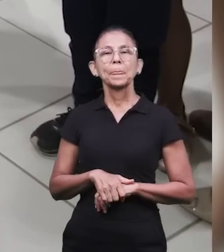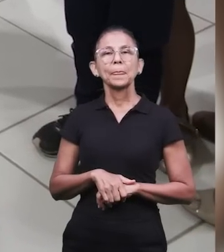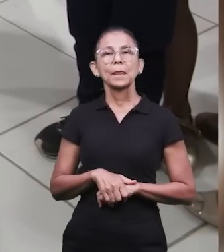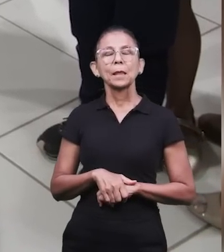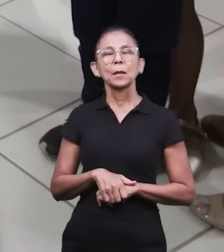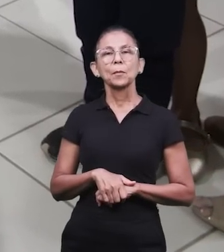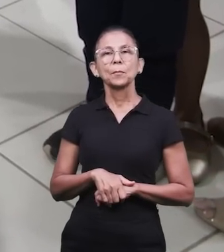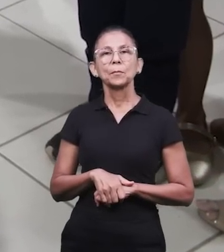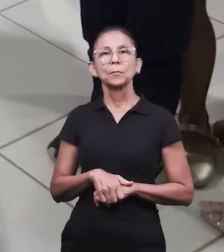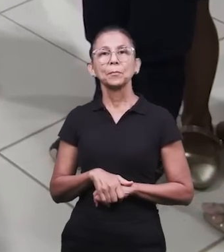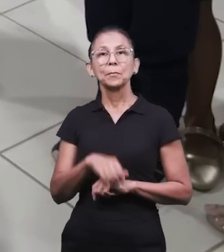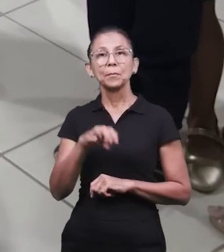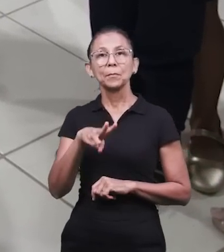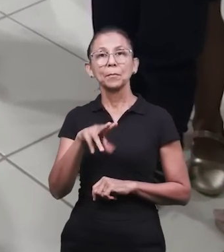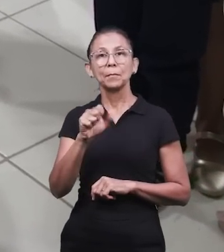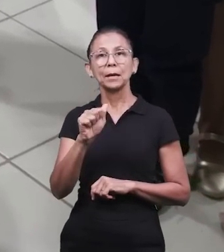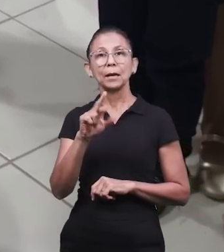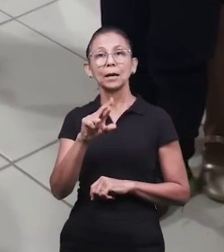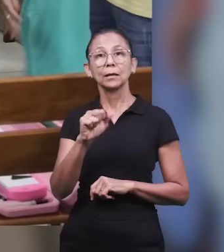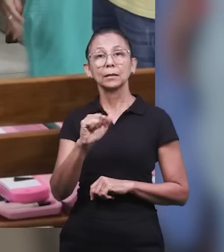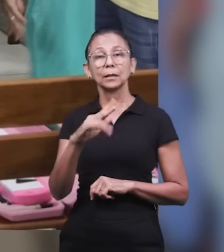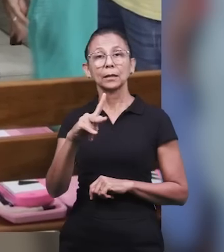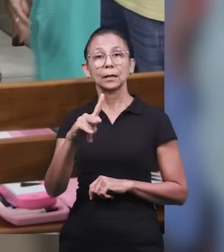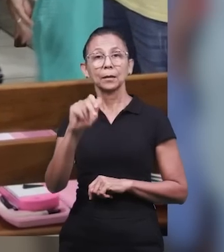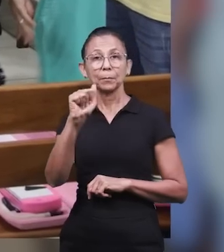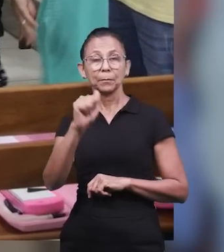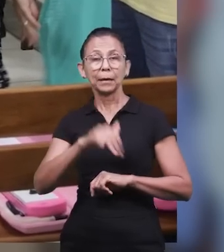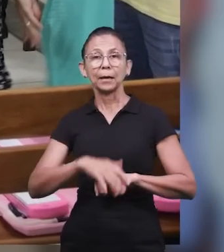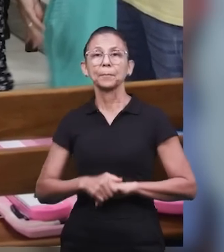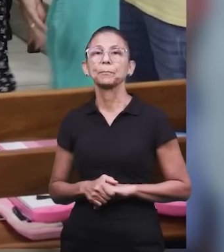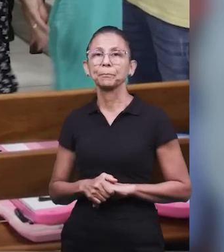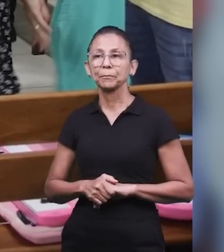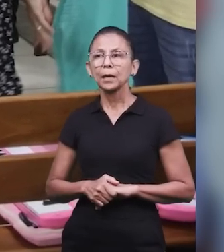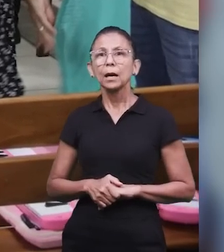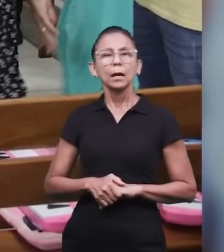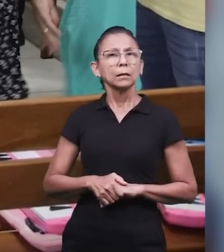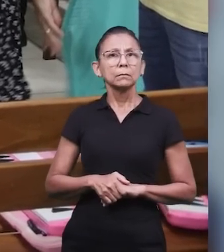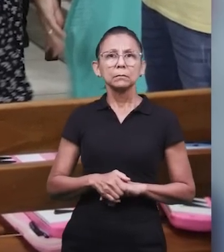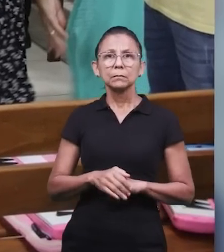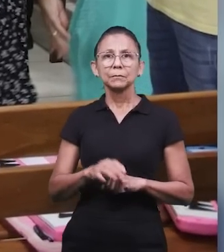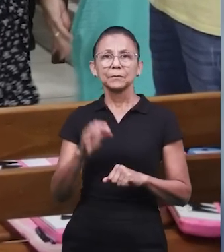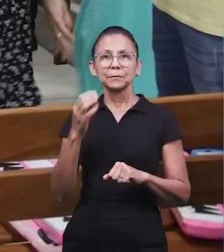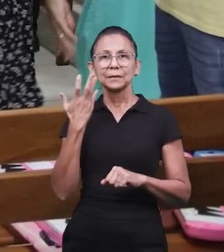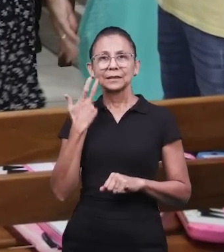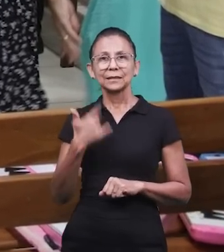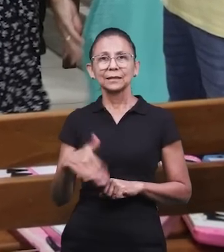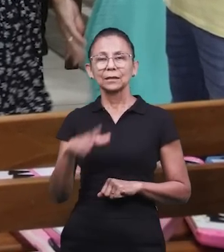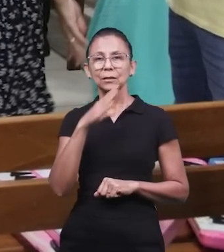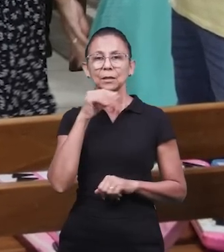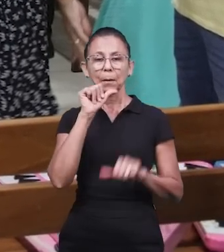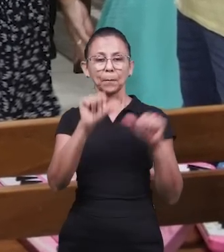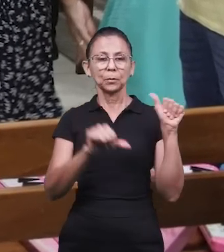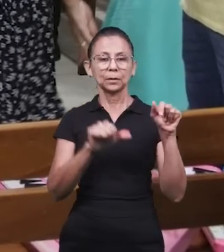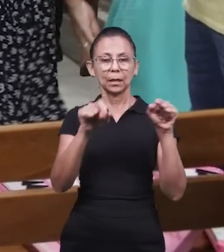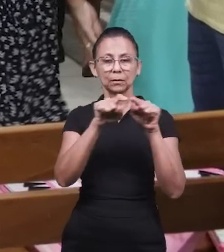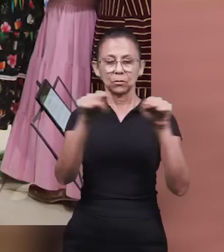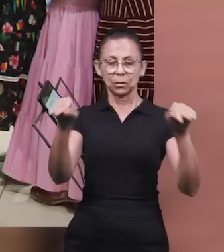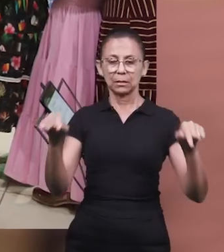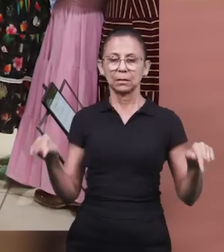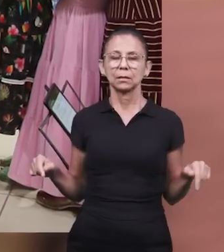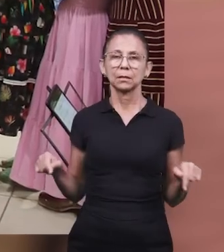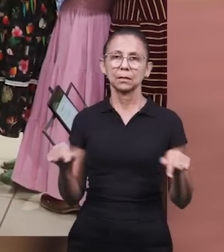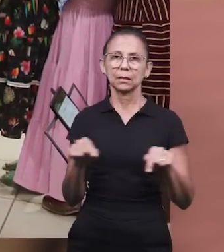do pastor Mardegam. 5 entre crianças, intermediários e adolescentes mudaram de classe. Na oportunidade tiveram presente o